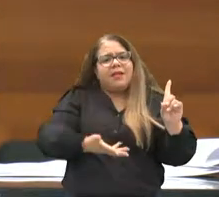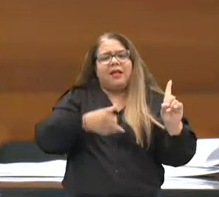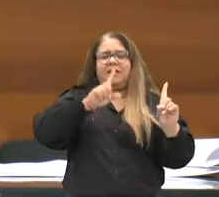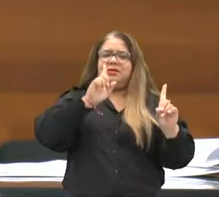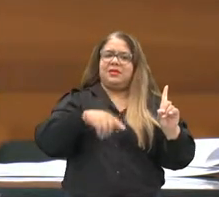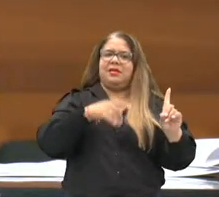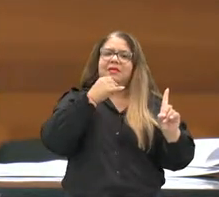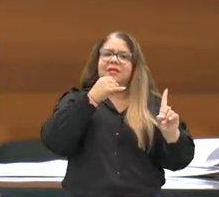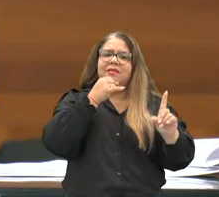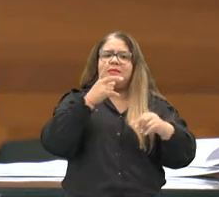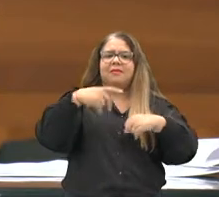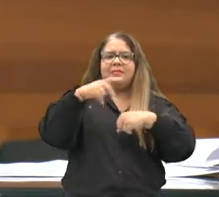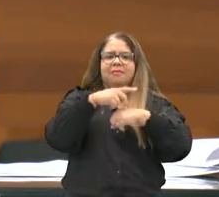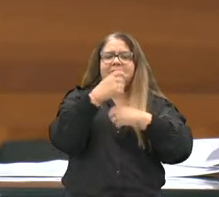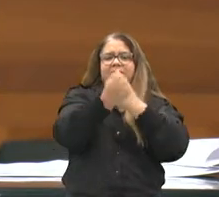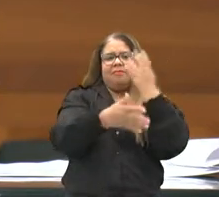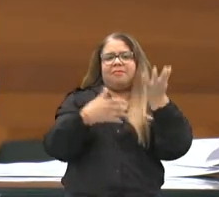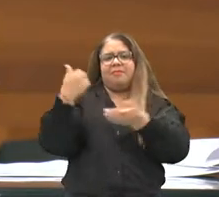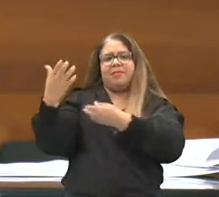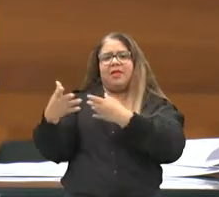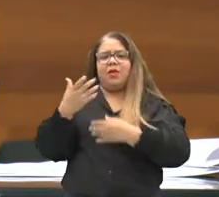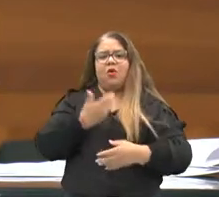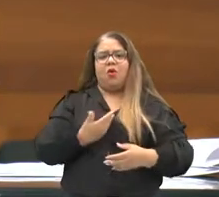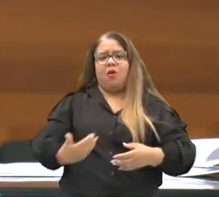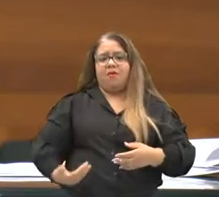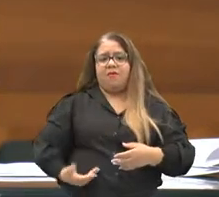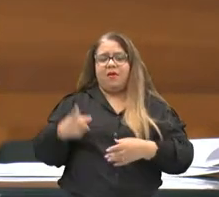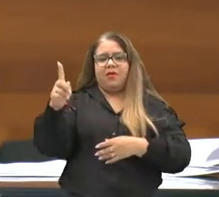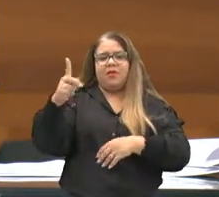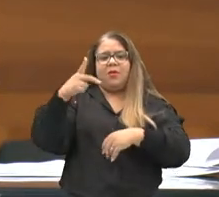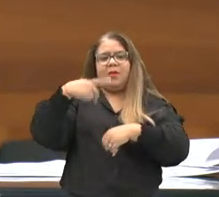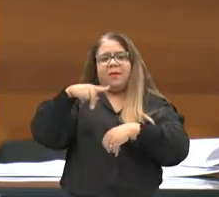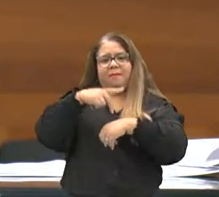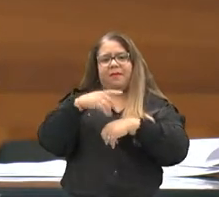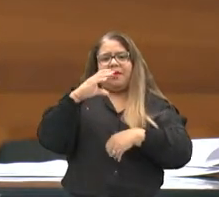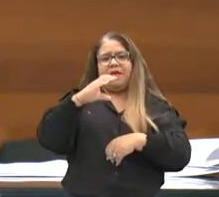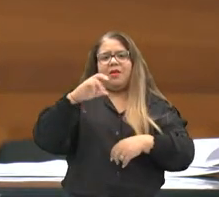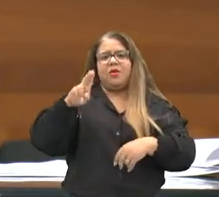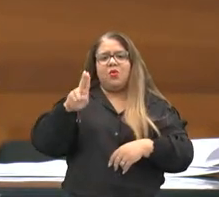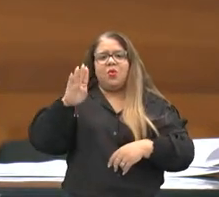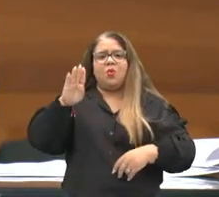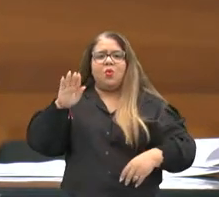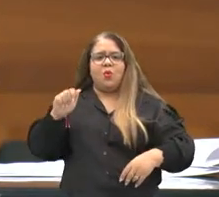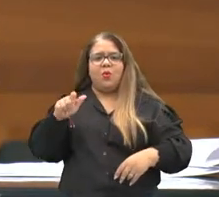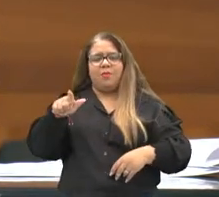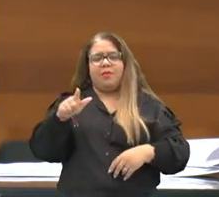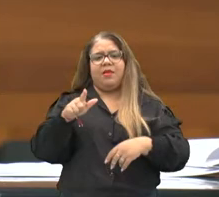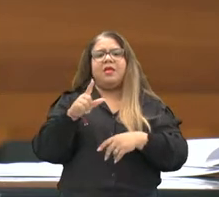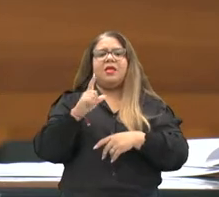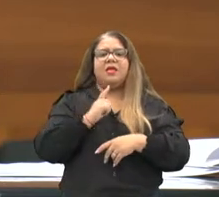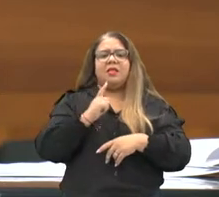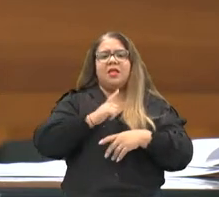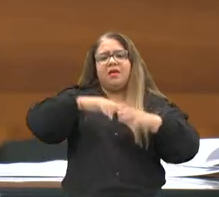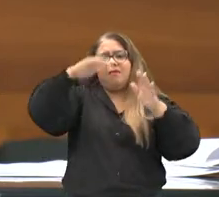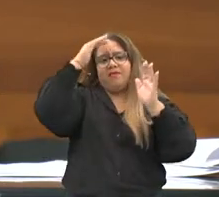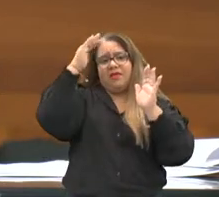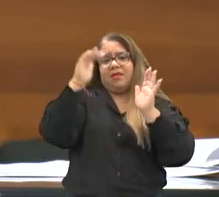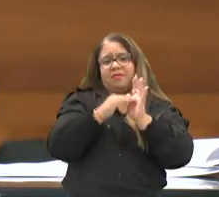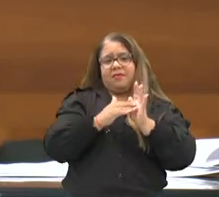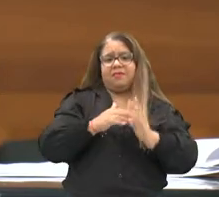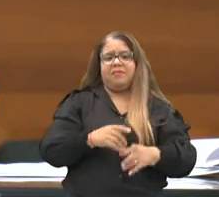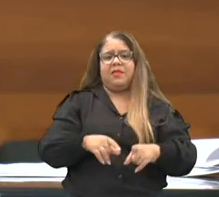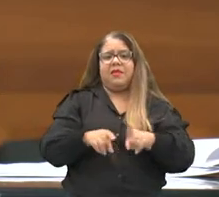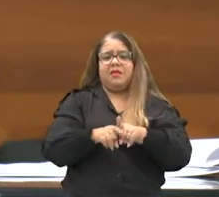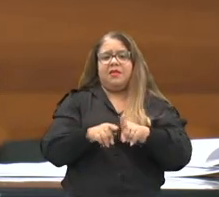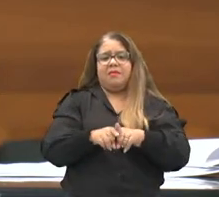até mesmo pelo governo cubano, foi condecorado por um regime de esquerda, pelo seu respeito. Disse Darcy Ribeiro